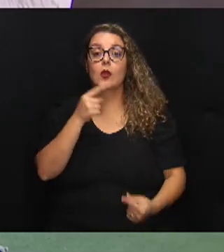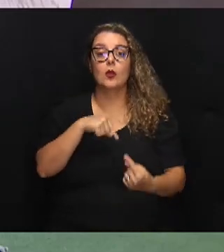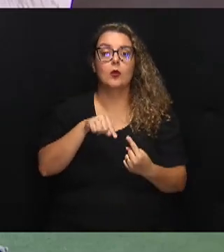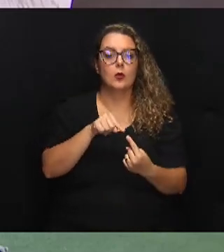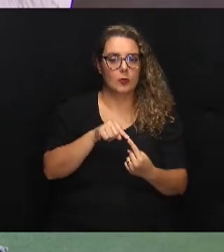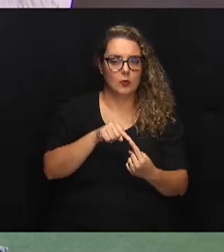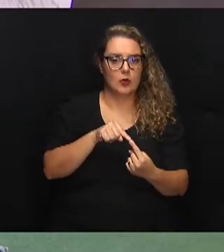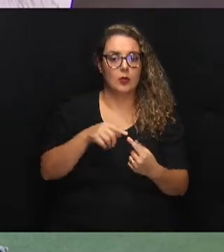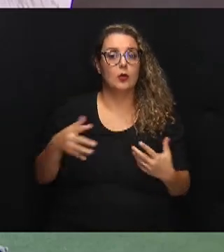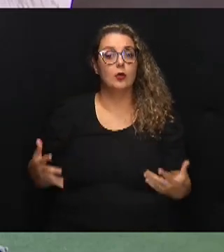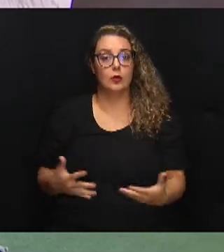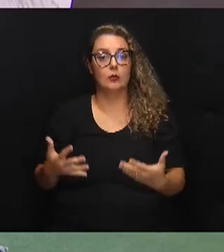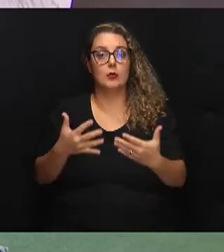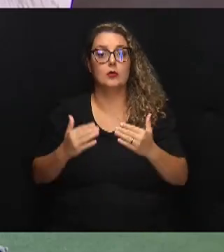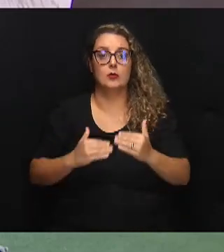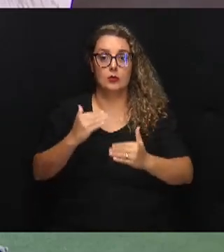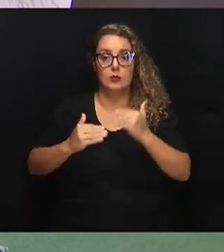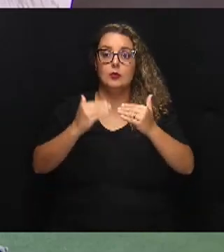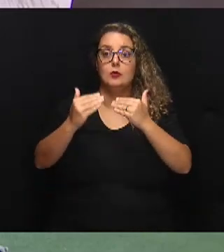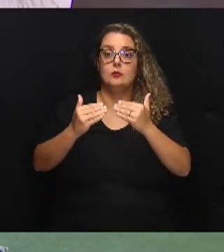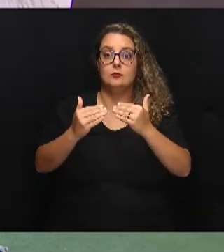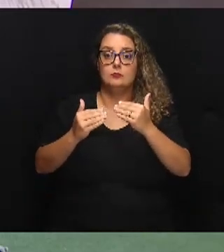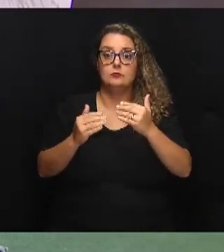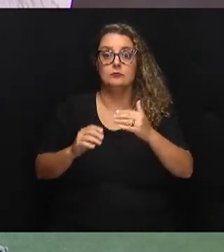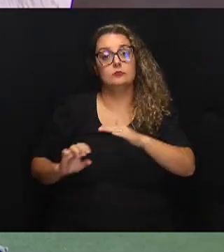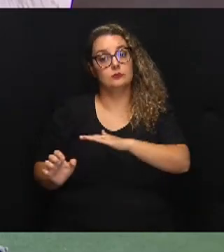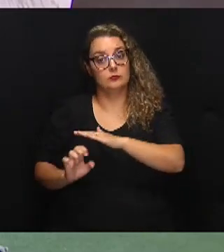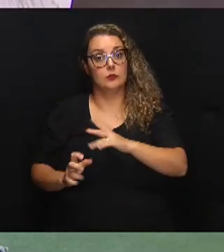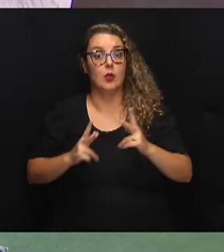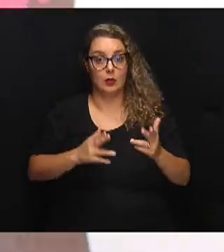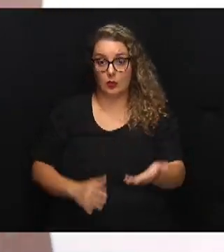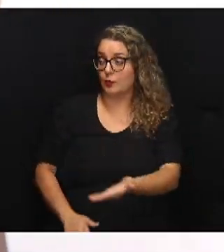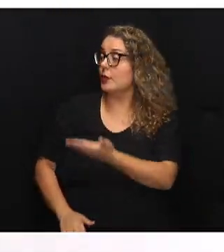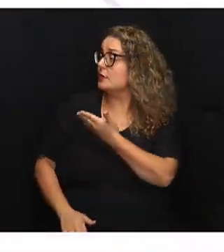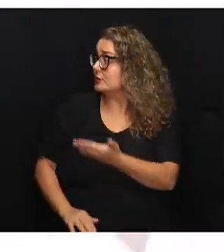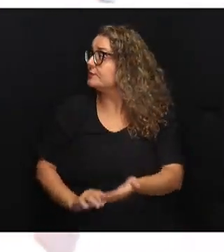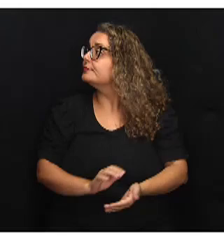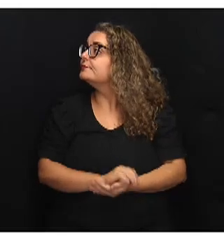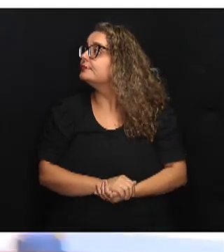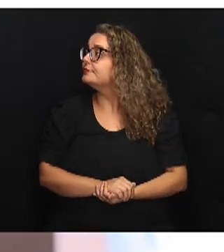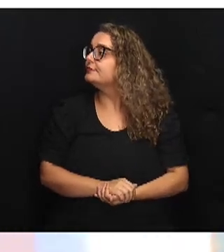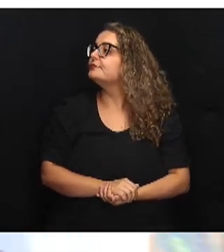é promover o crescimento de negócios como este.